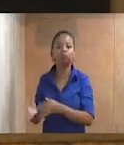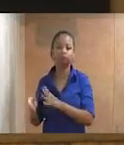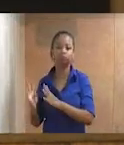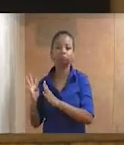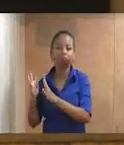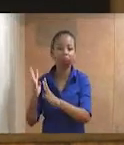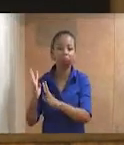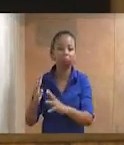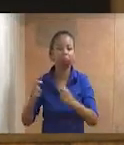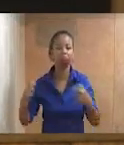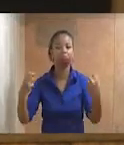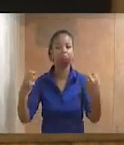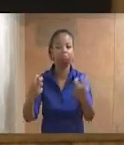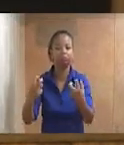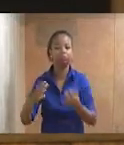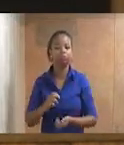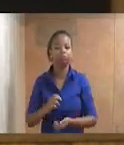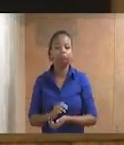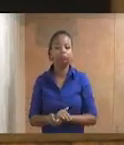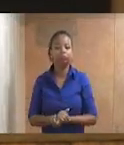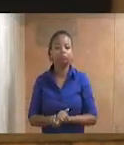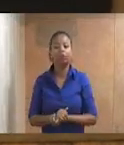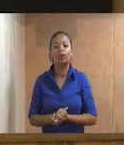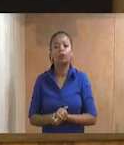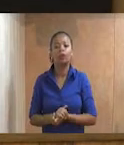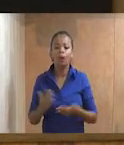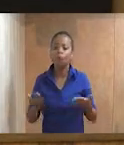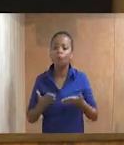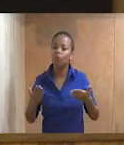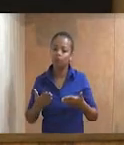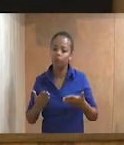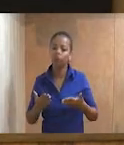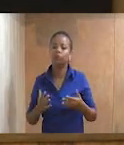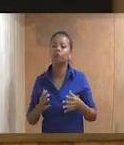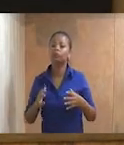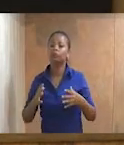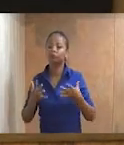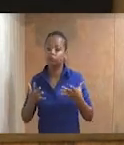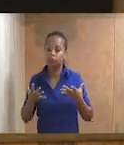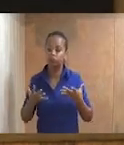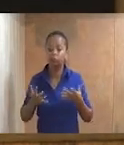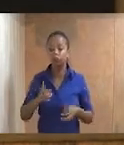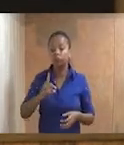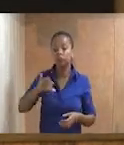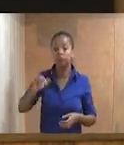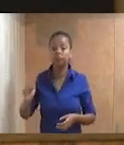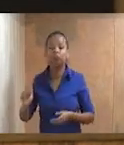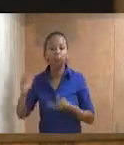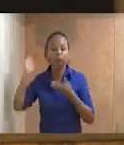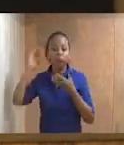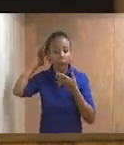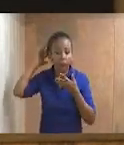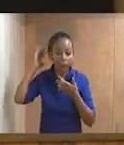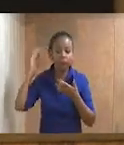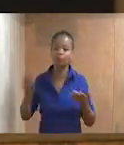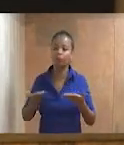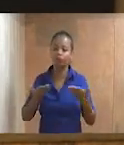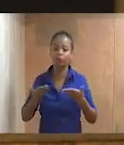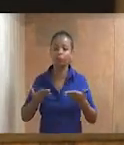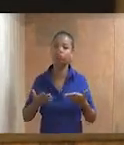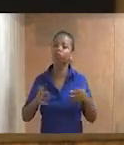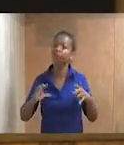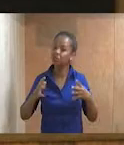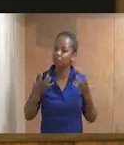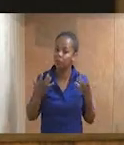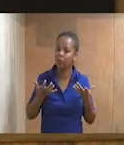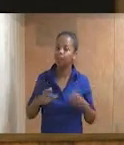Inicio a minha fala. Como hoje nós comemoramos, senhor presidente, o Dia do Índio, nós queremos citar, fazer